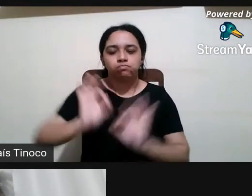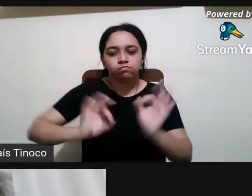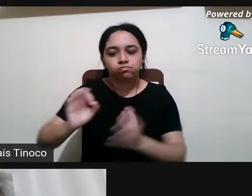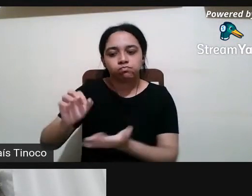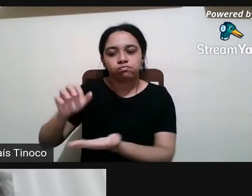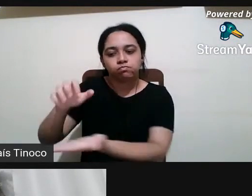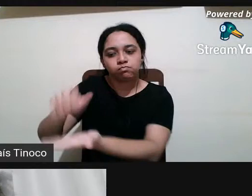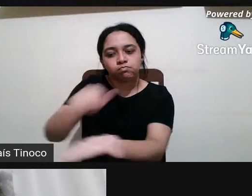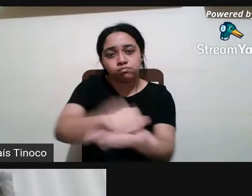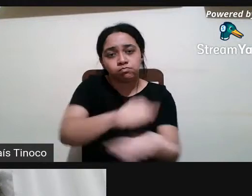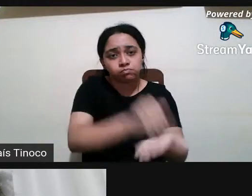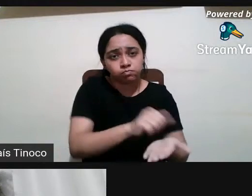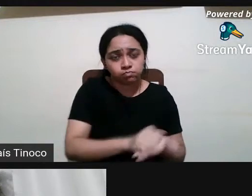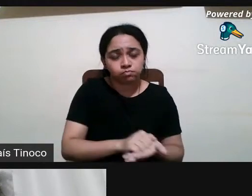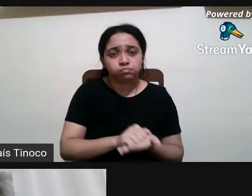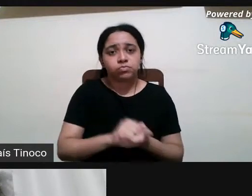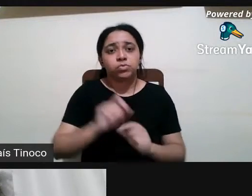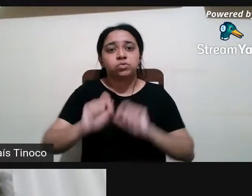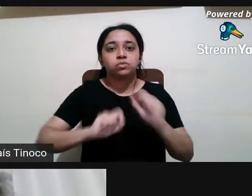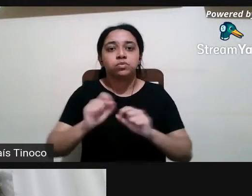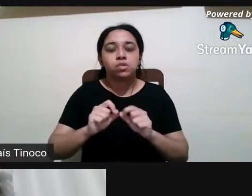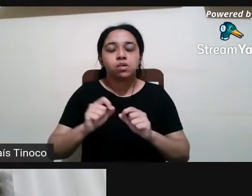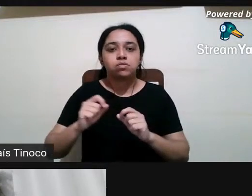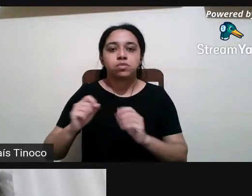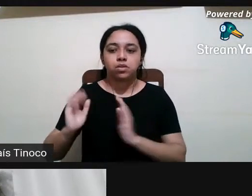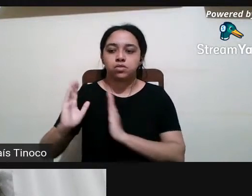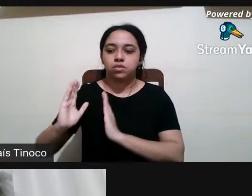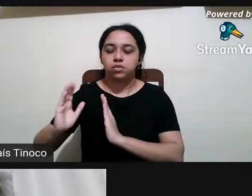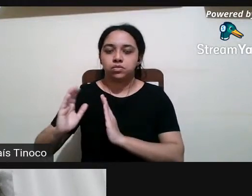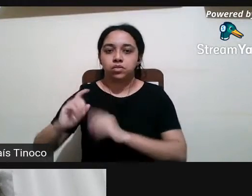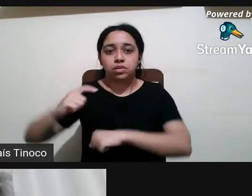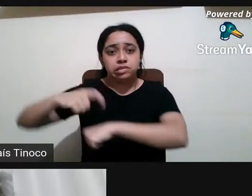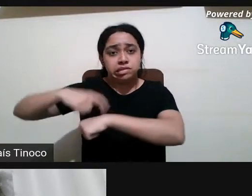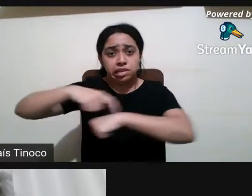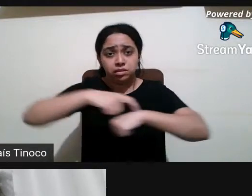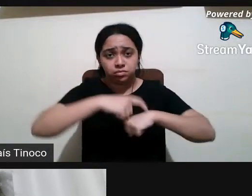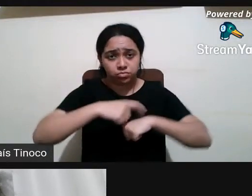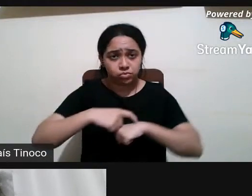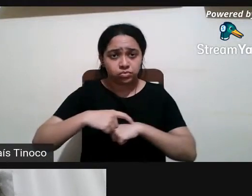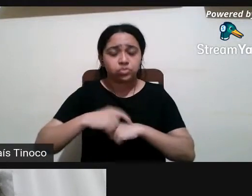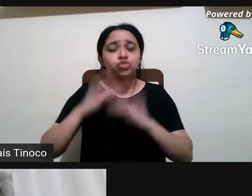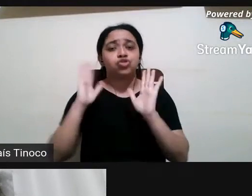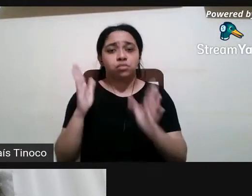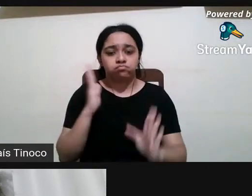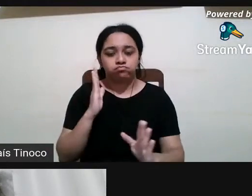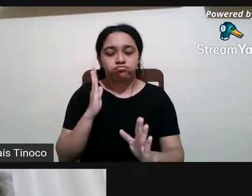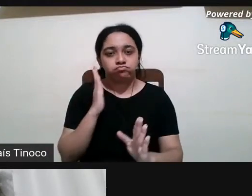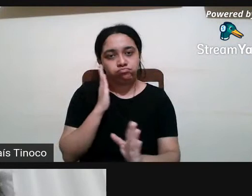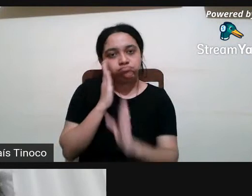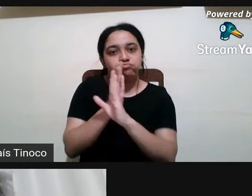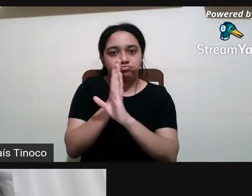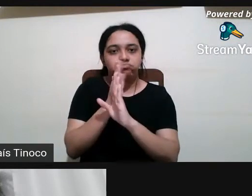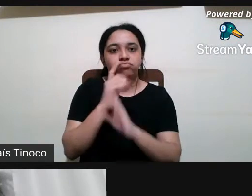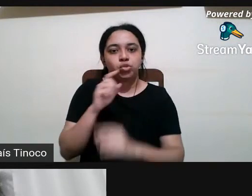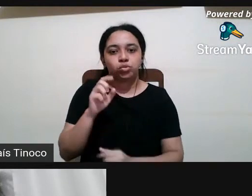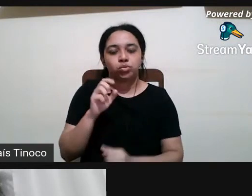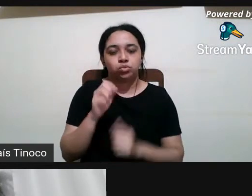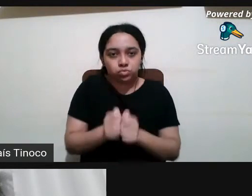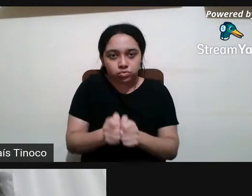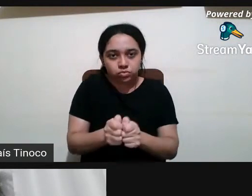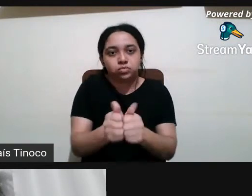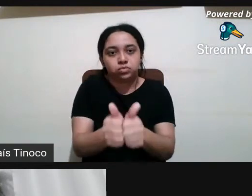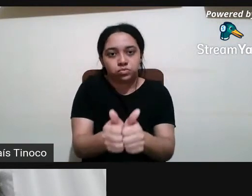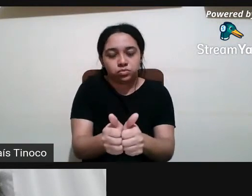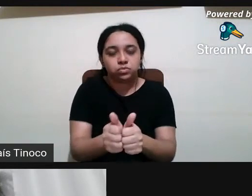um padrão temporal para a espécie de sururu daqui da região. Então, já identificamos em sururu, mas